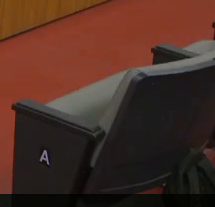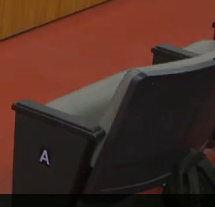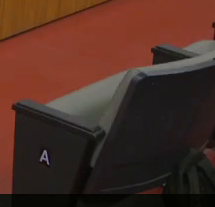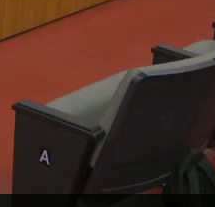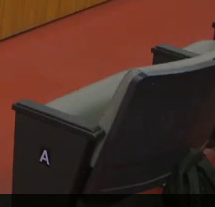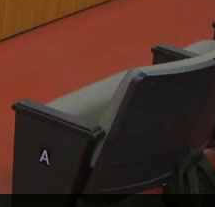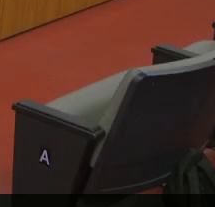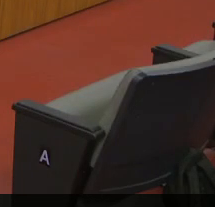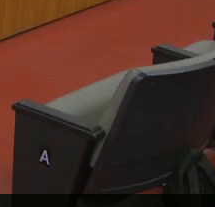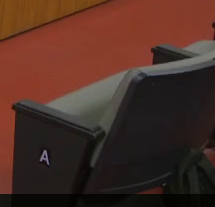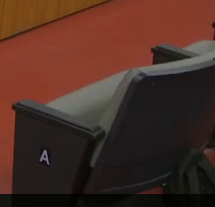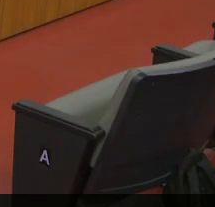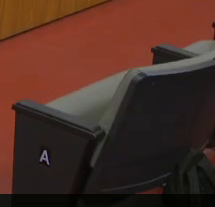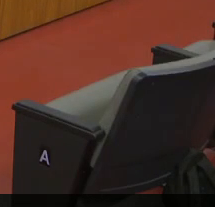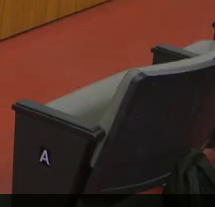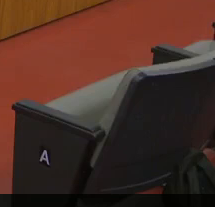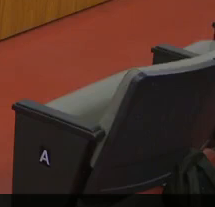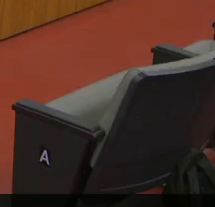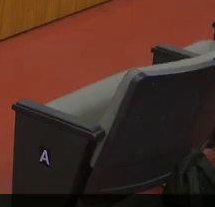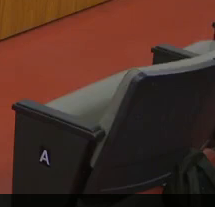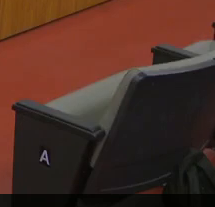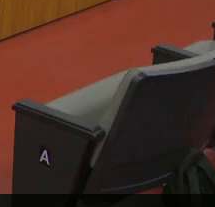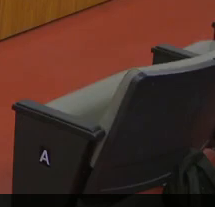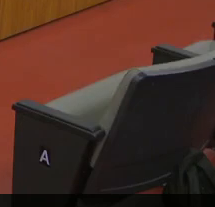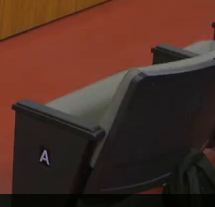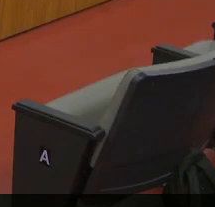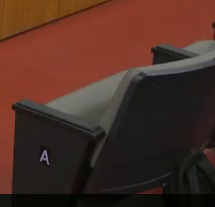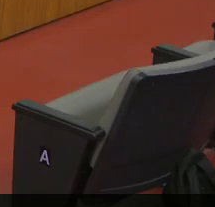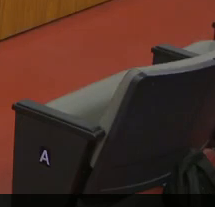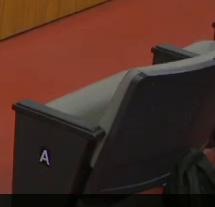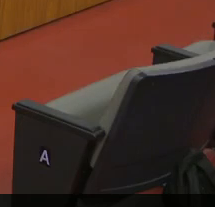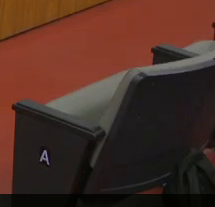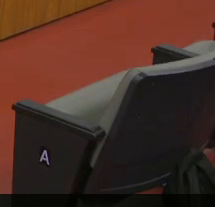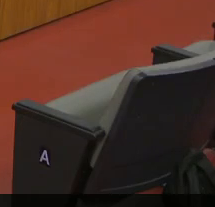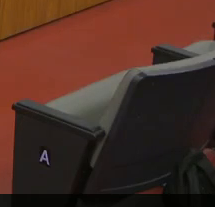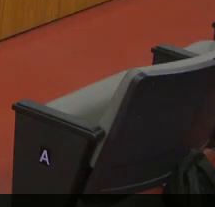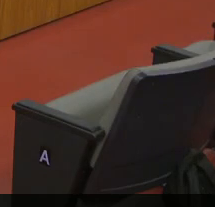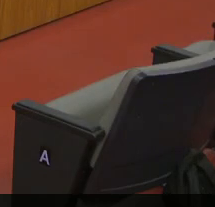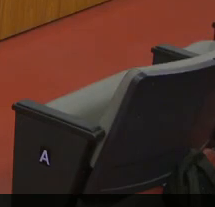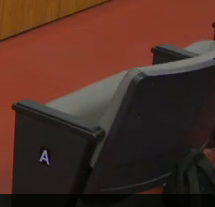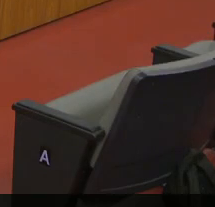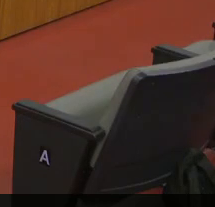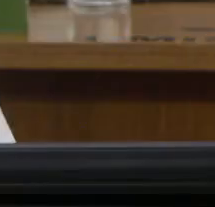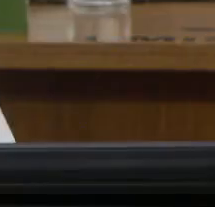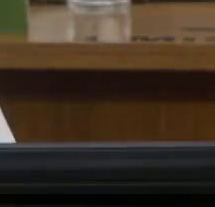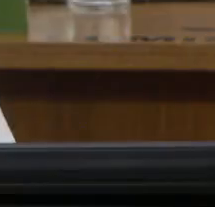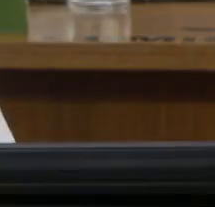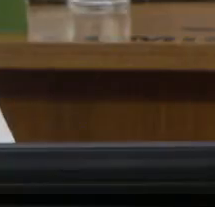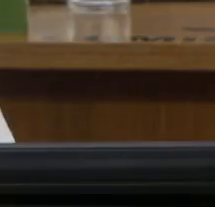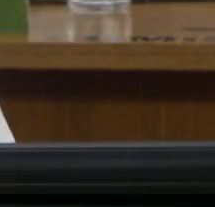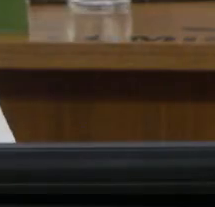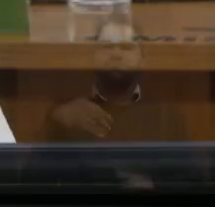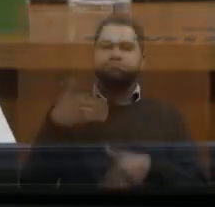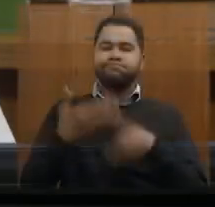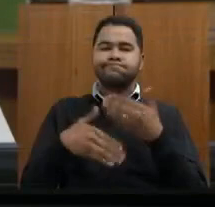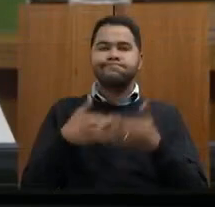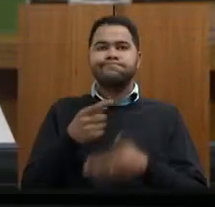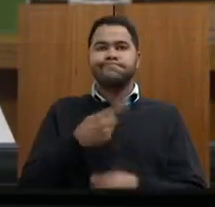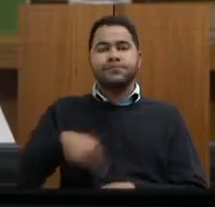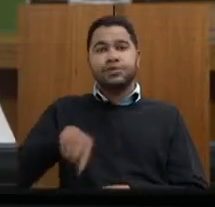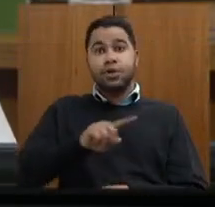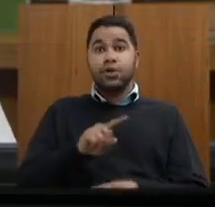pela pergunta o nosso líder de governo do estado é falando primeiro sobre azuais é esse tem sido um processo para nós